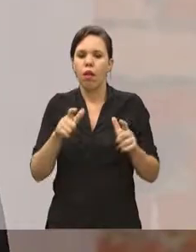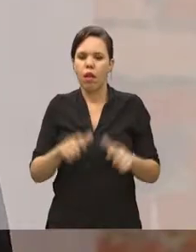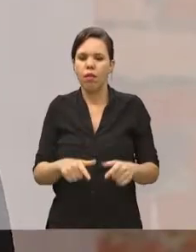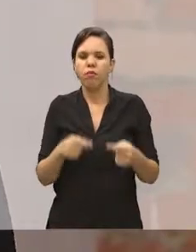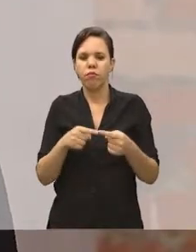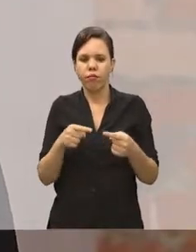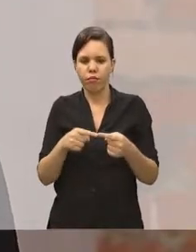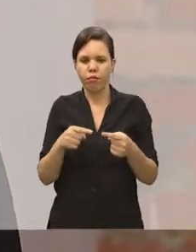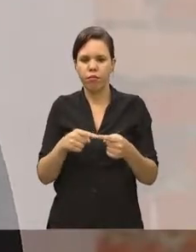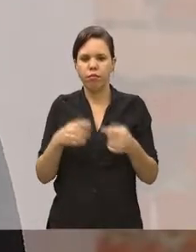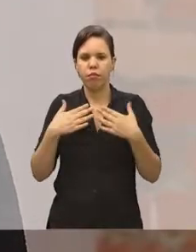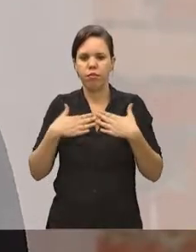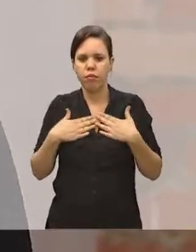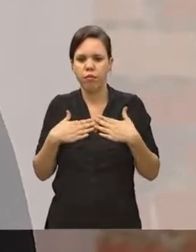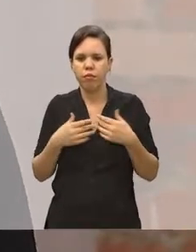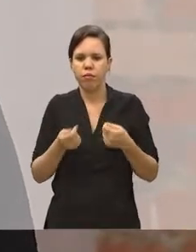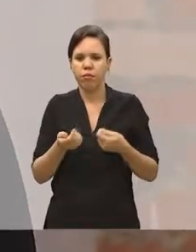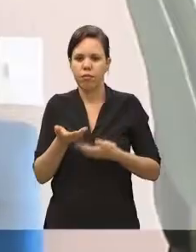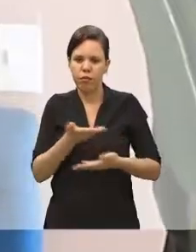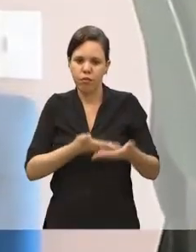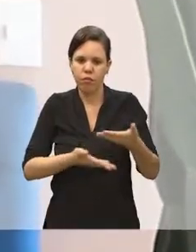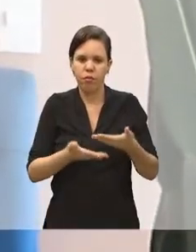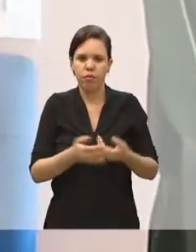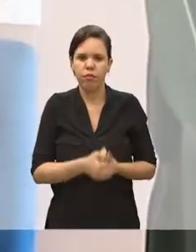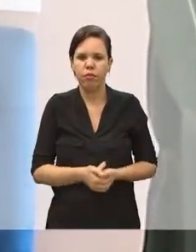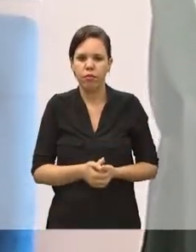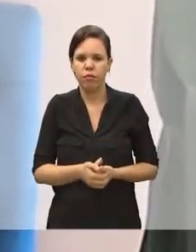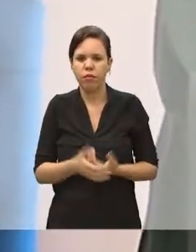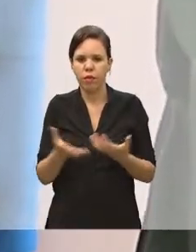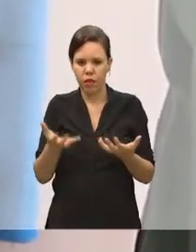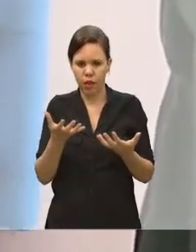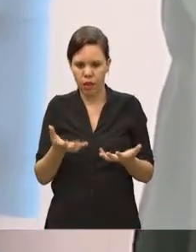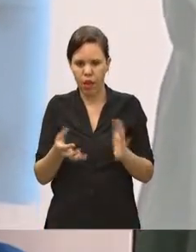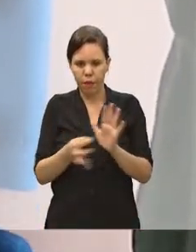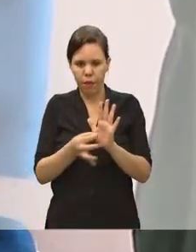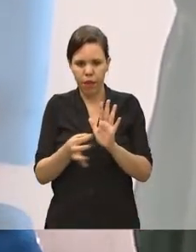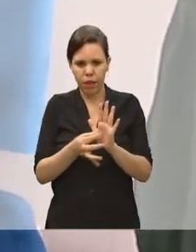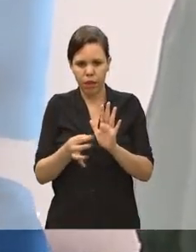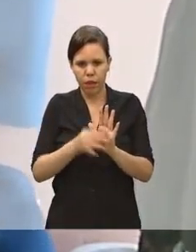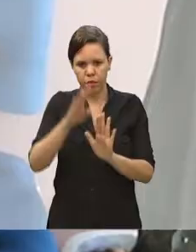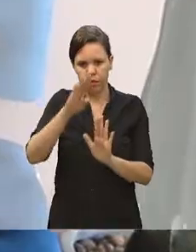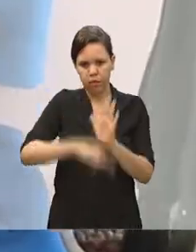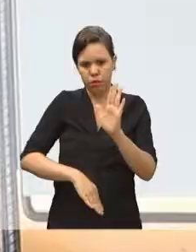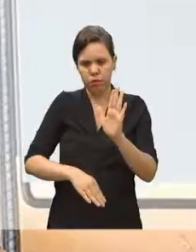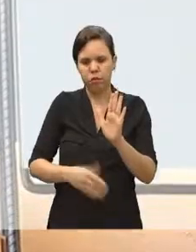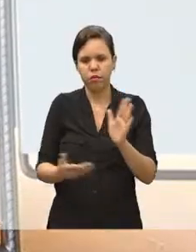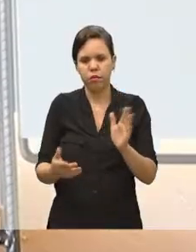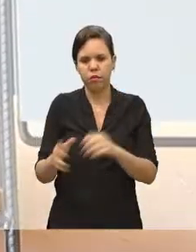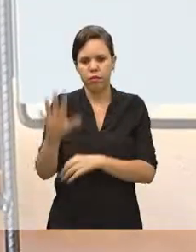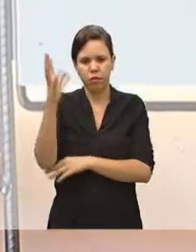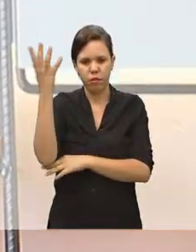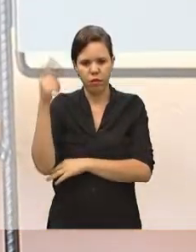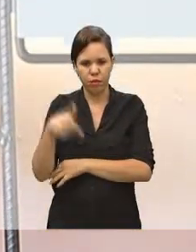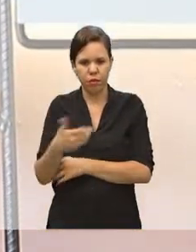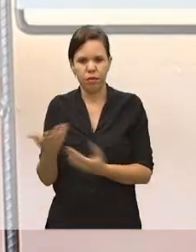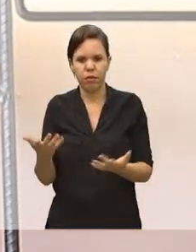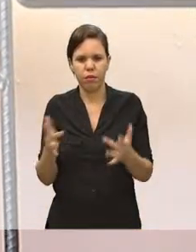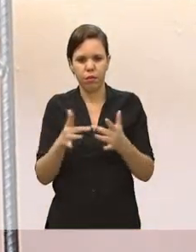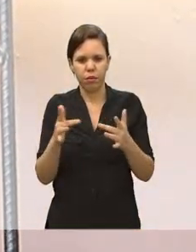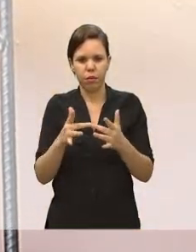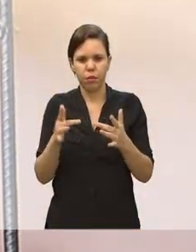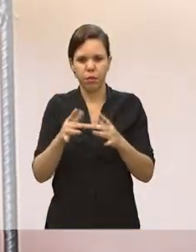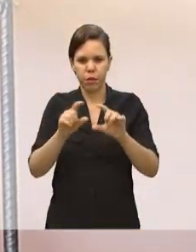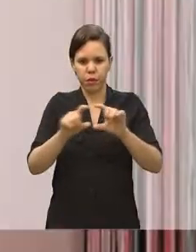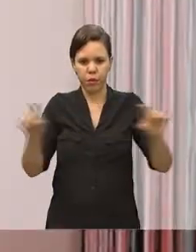bem aconchegante e acolhedor. Quer mandar uma sugestão de pauta para o meu ambiente? Entre em contato pelo